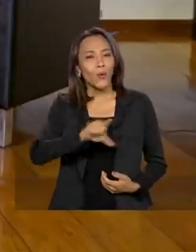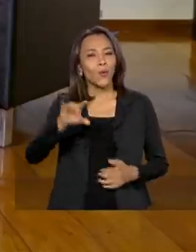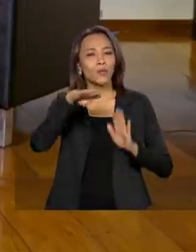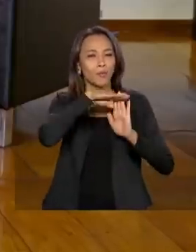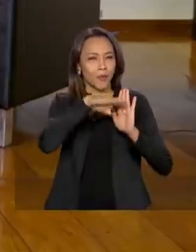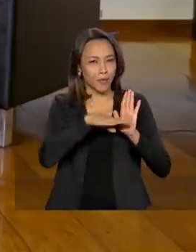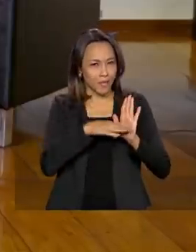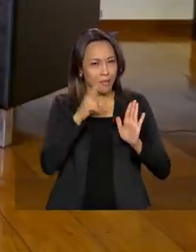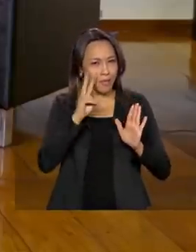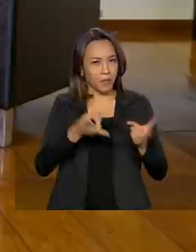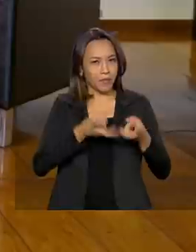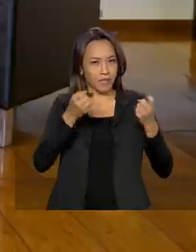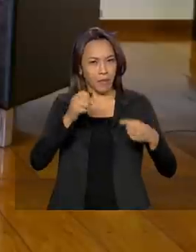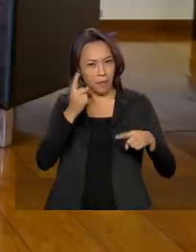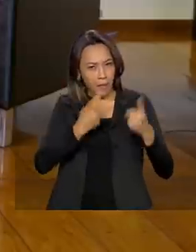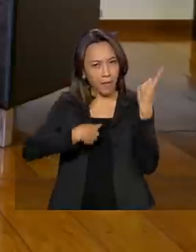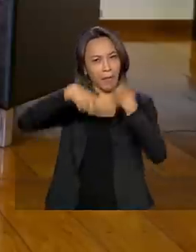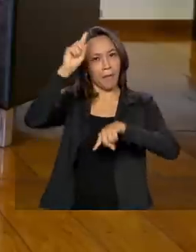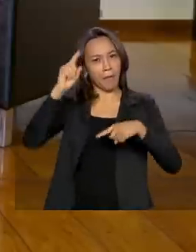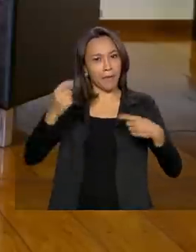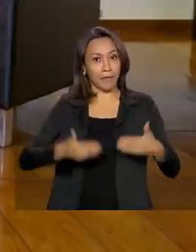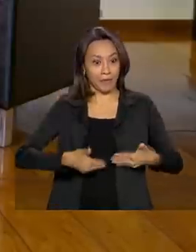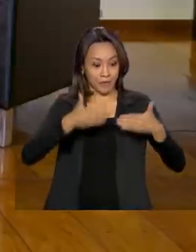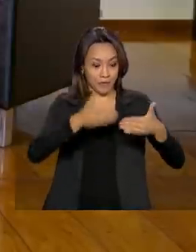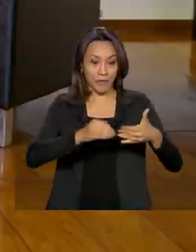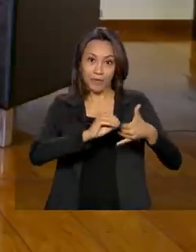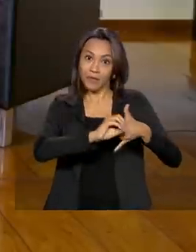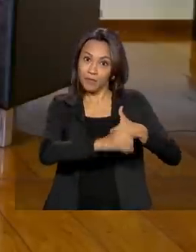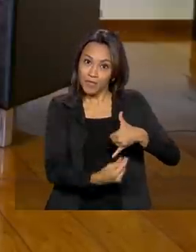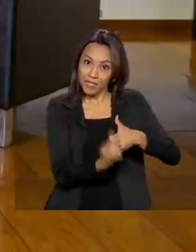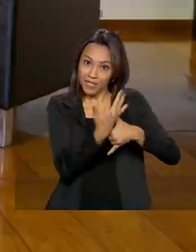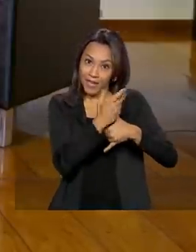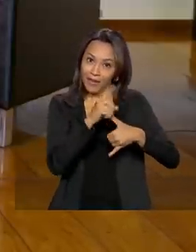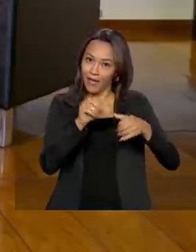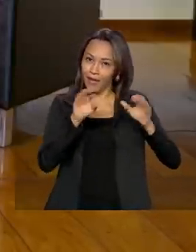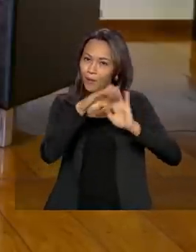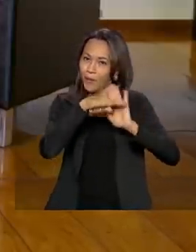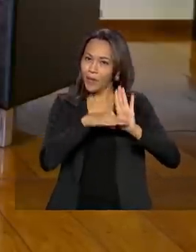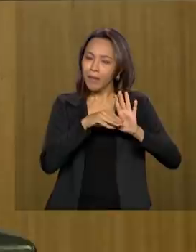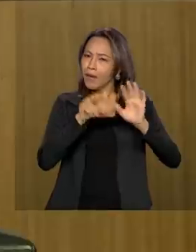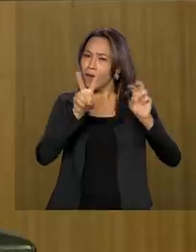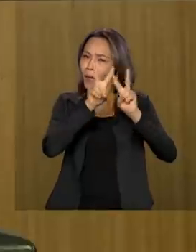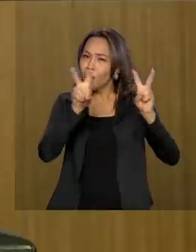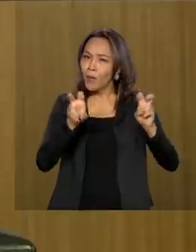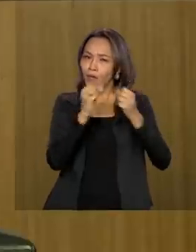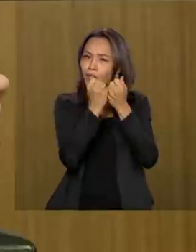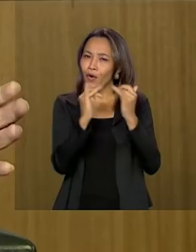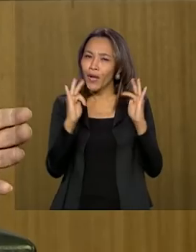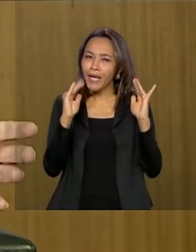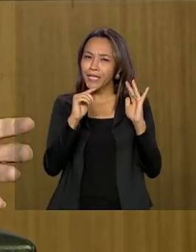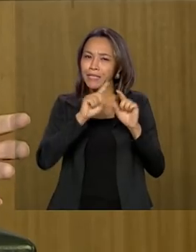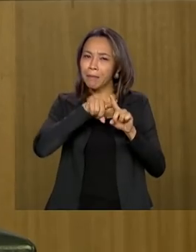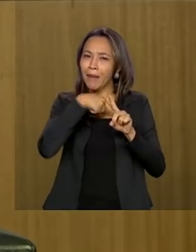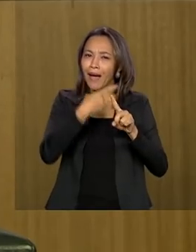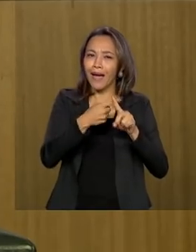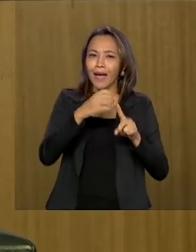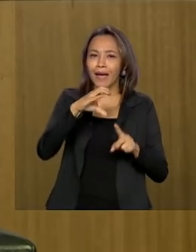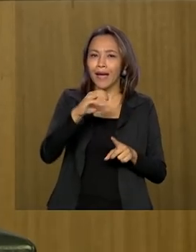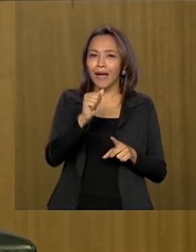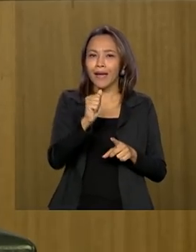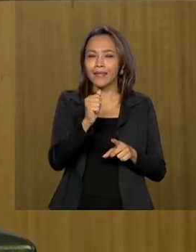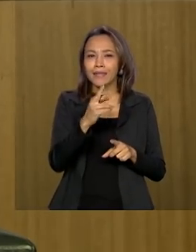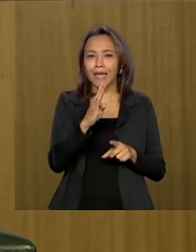programa bem sucedido do Ministério é o Floresta Mais Carbono. Queria que o senhor falasse um pouquinho dessa questão e como que já foi